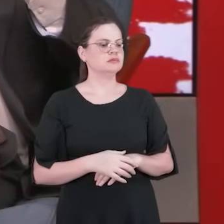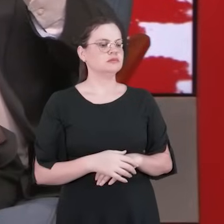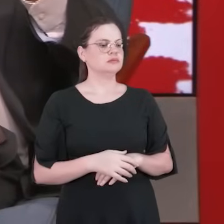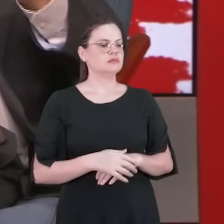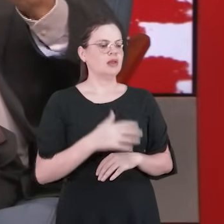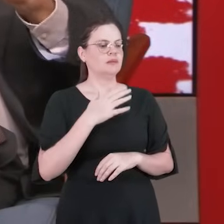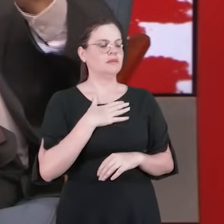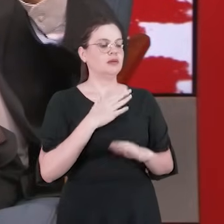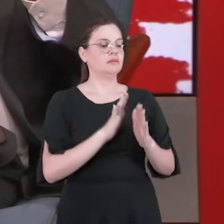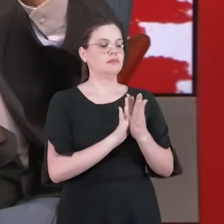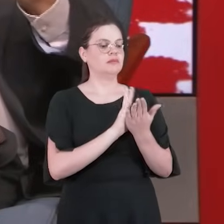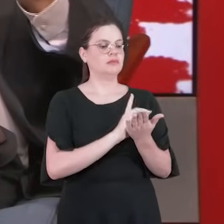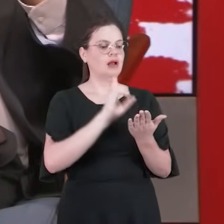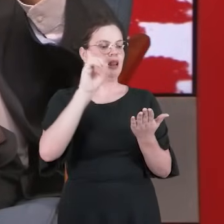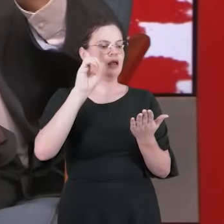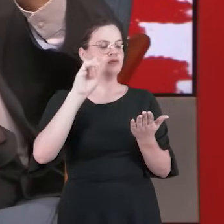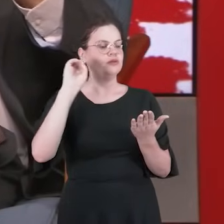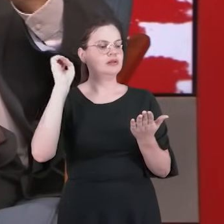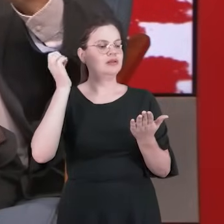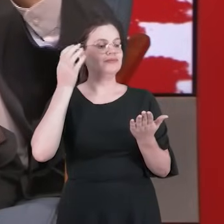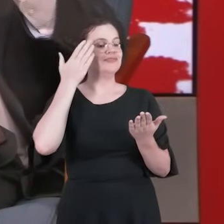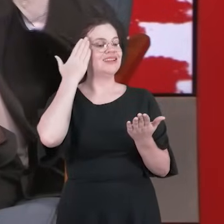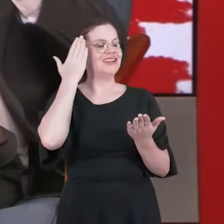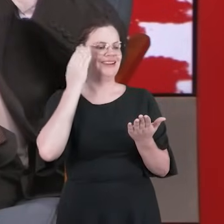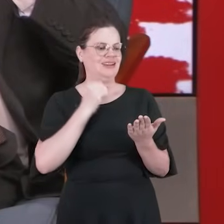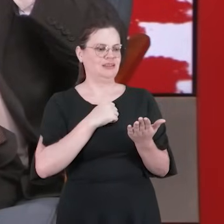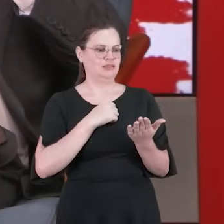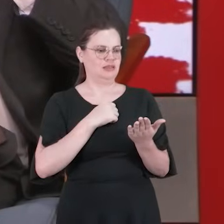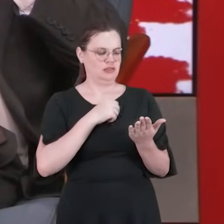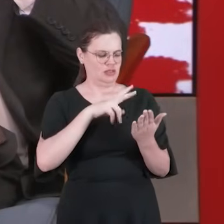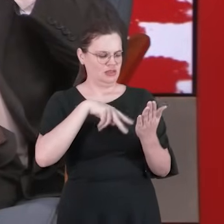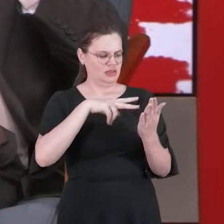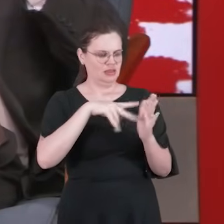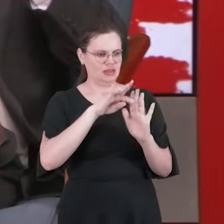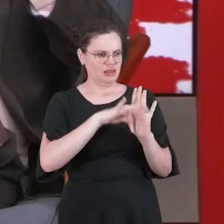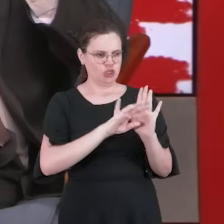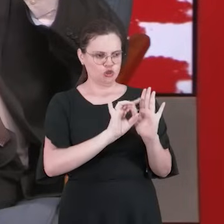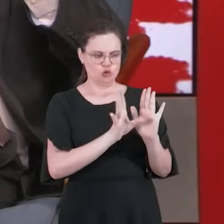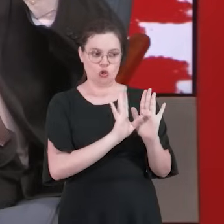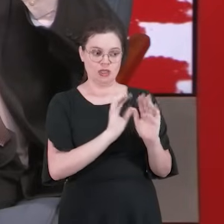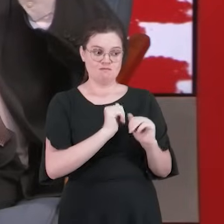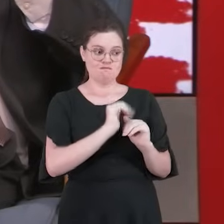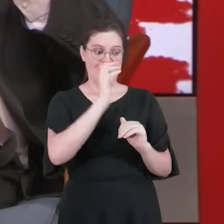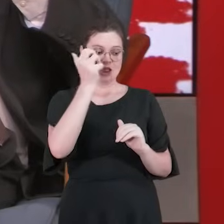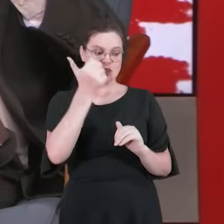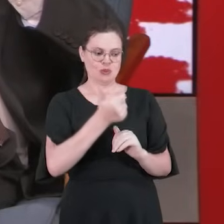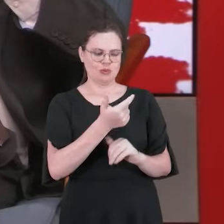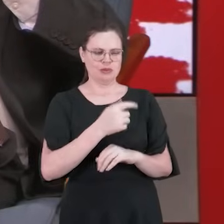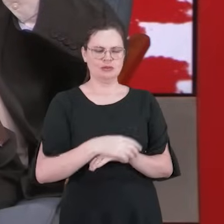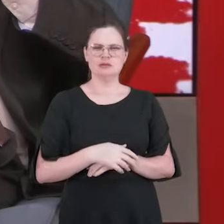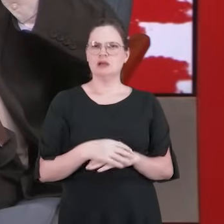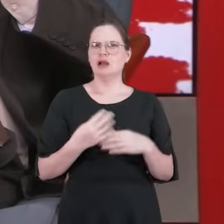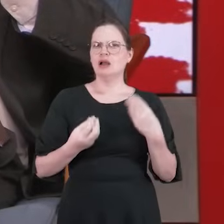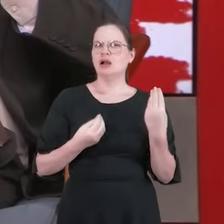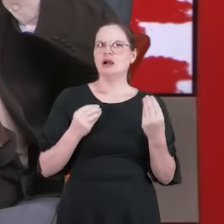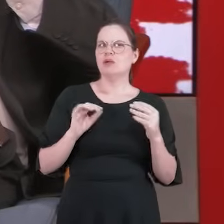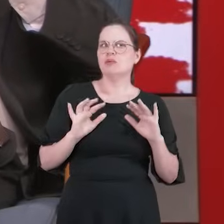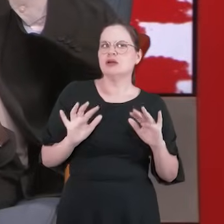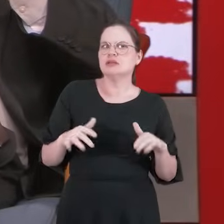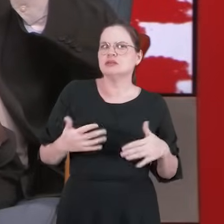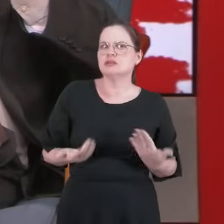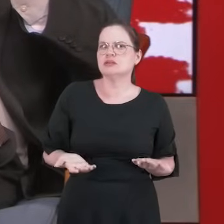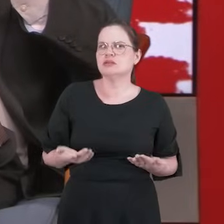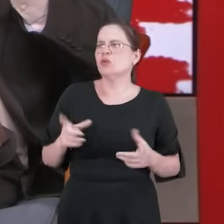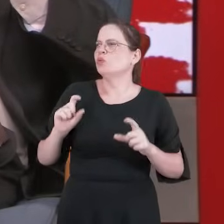uma palavra além da letra. Senhor, mas o que é uma palavra além da letra? O Senhor